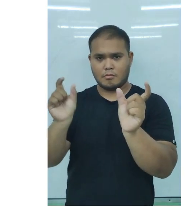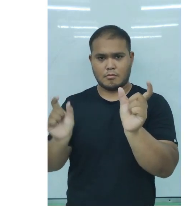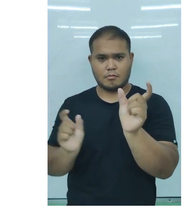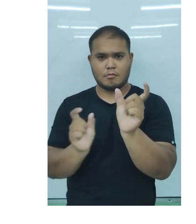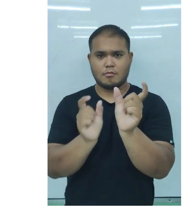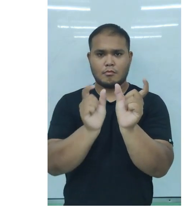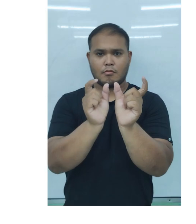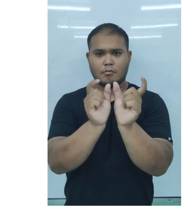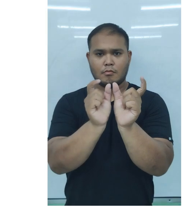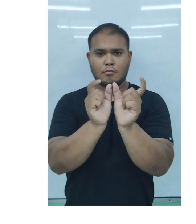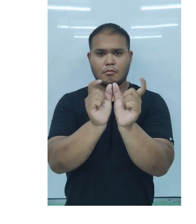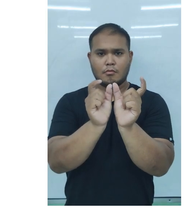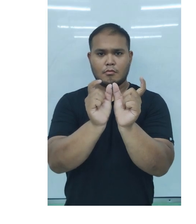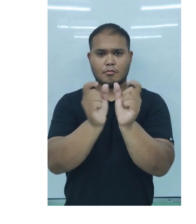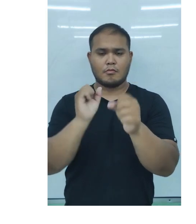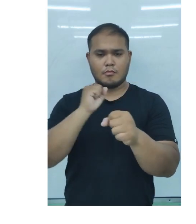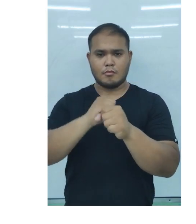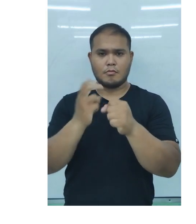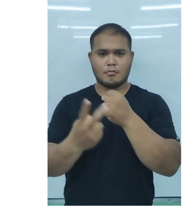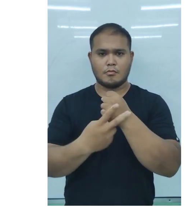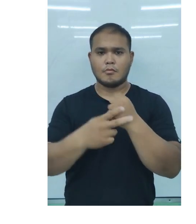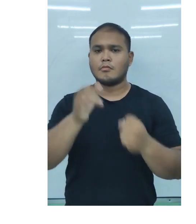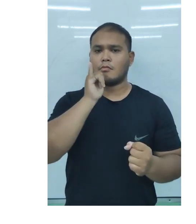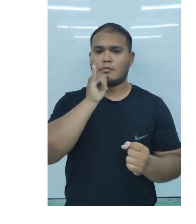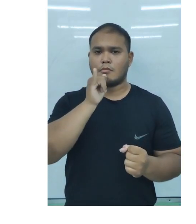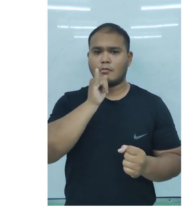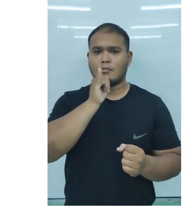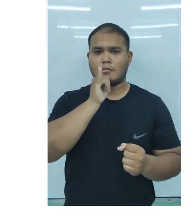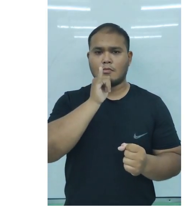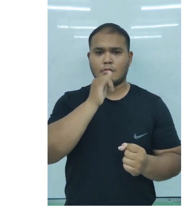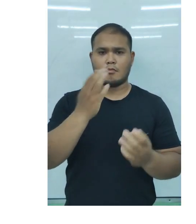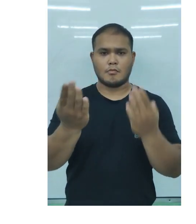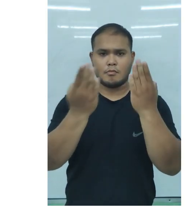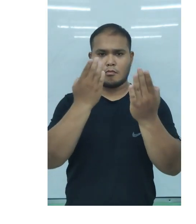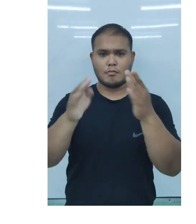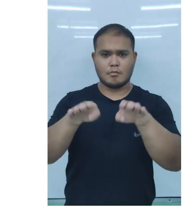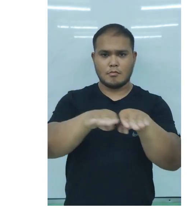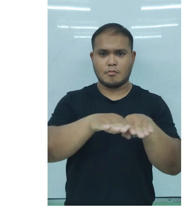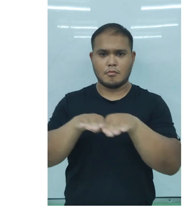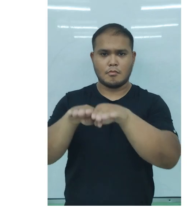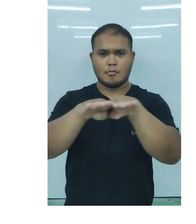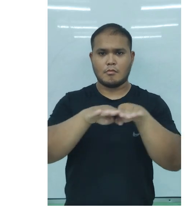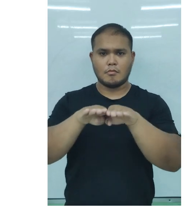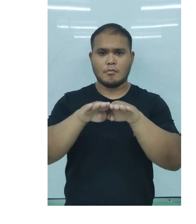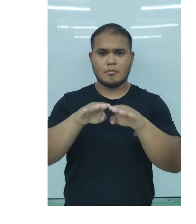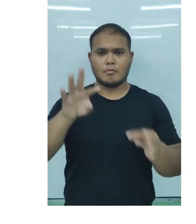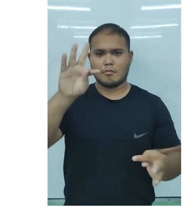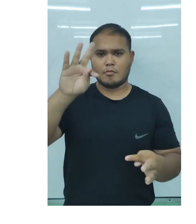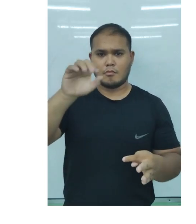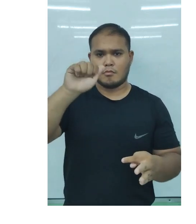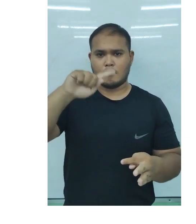que seria o advérbio. Por exemplo, no comparativo de igualdade, tão claros, tão